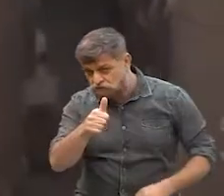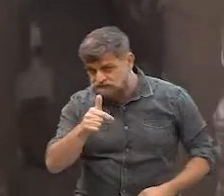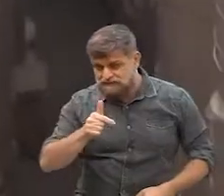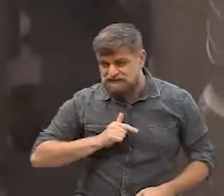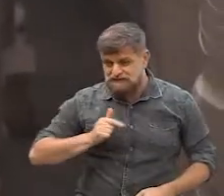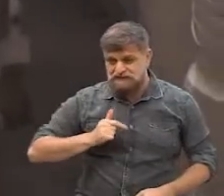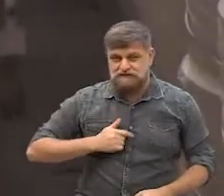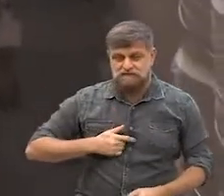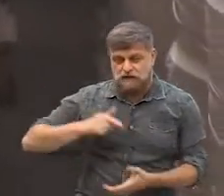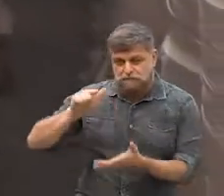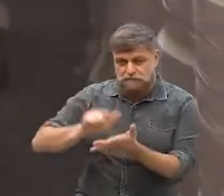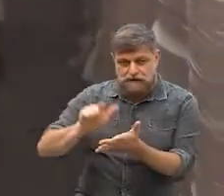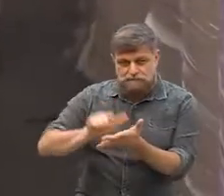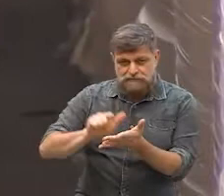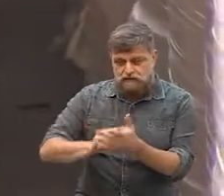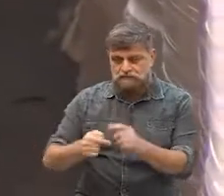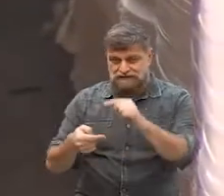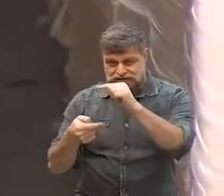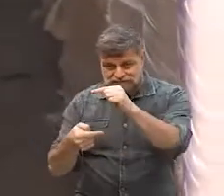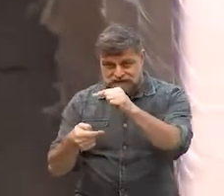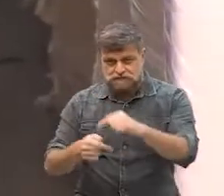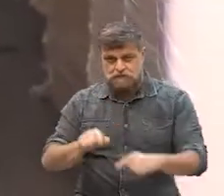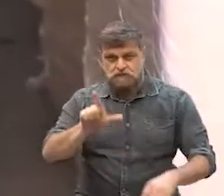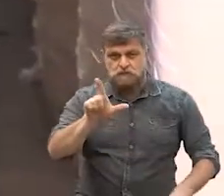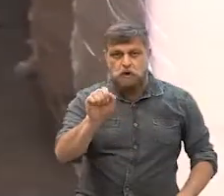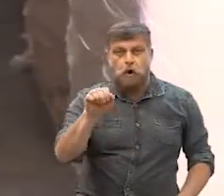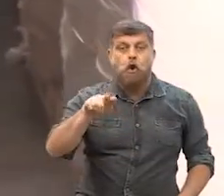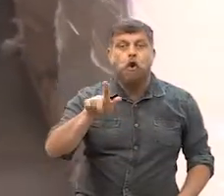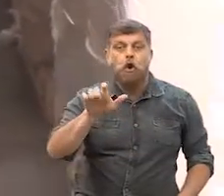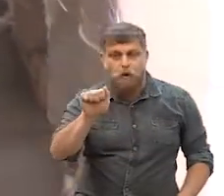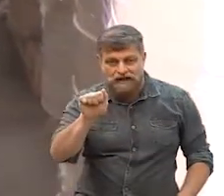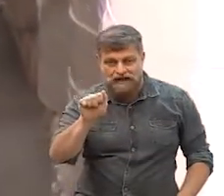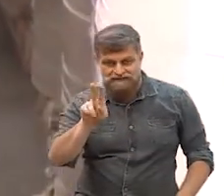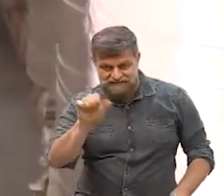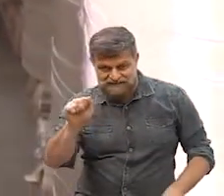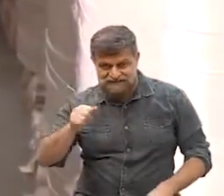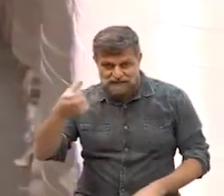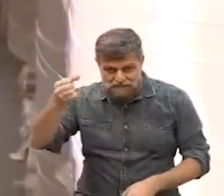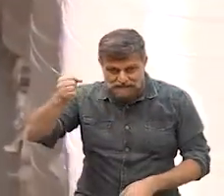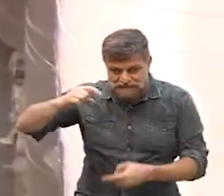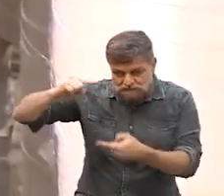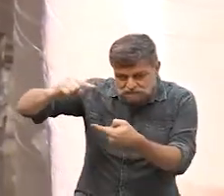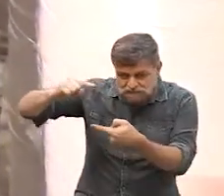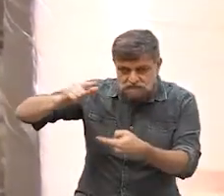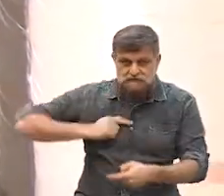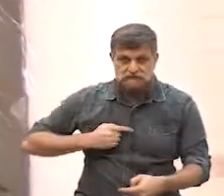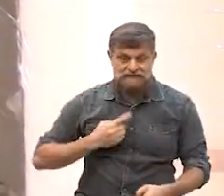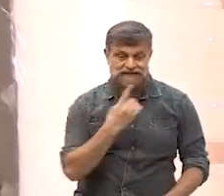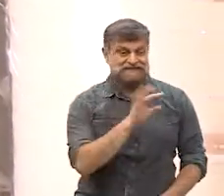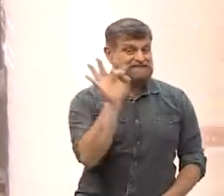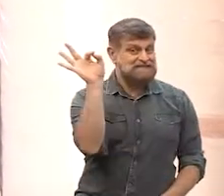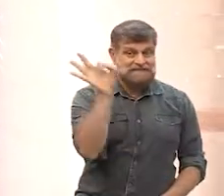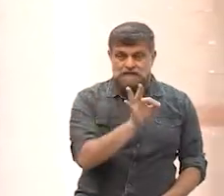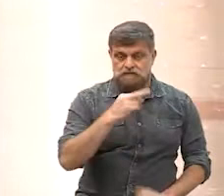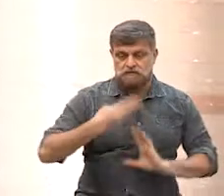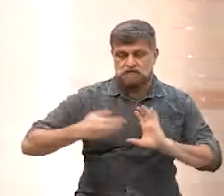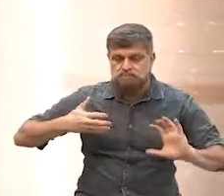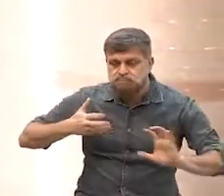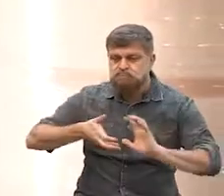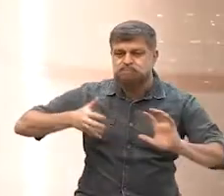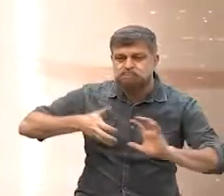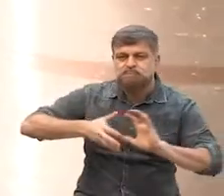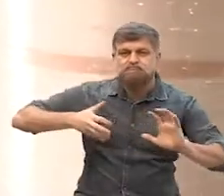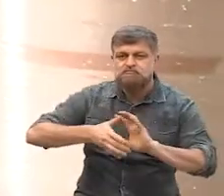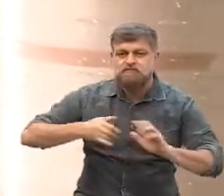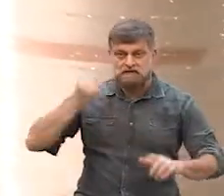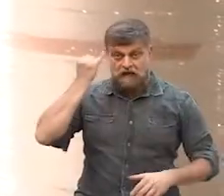embalagens cartonadas longa-vida eram recicláveis. Atualmente são 100%. E para se ter uma